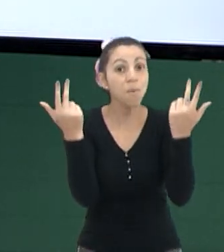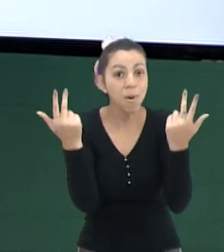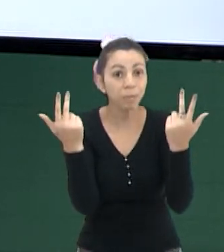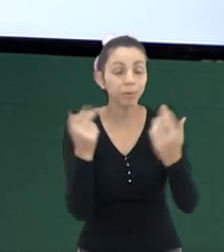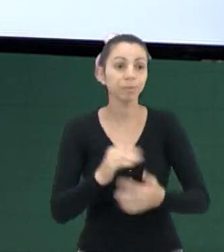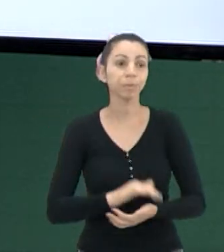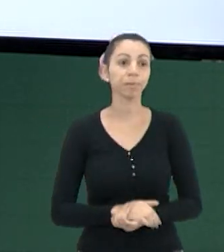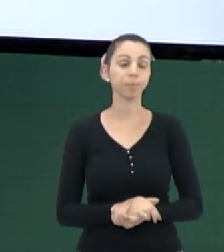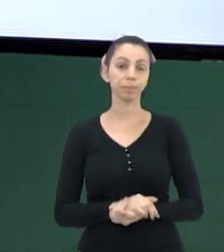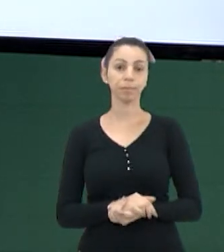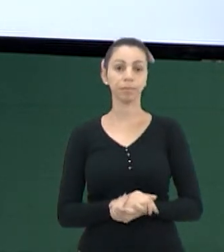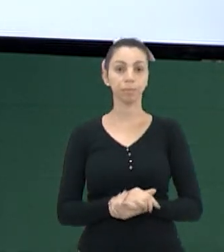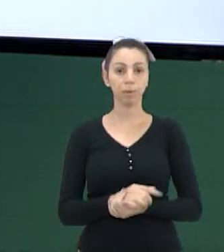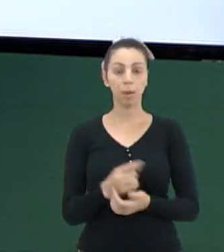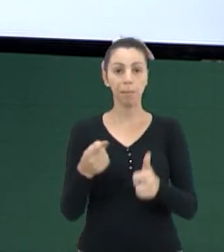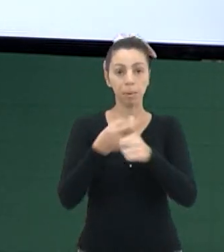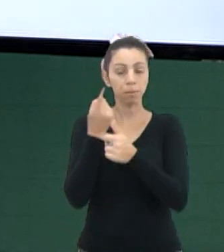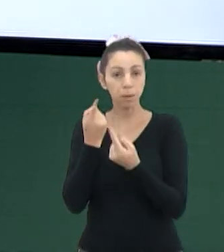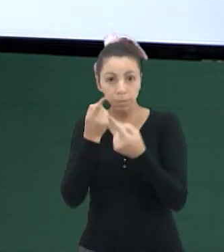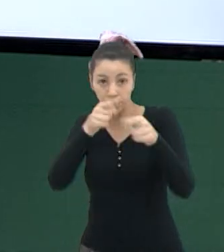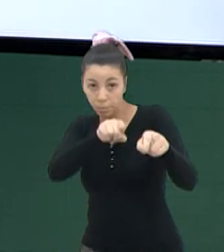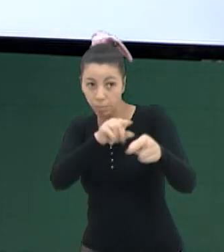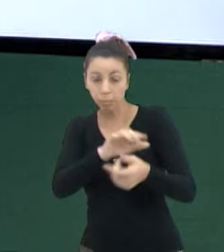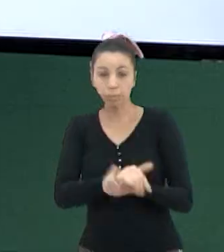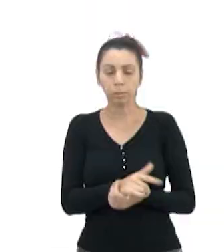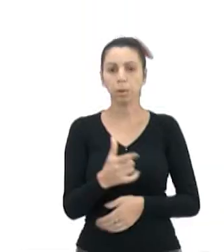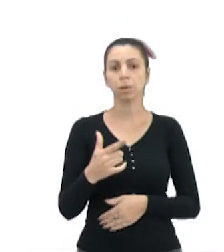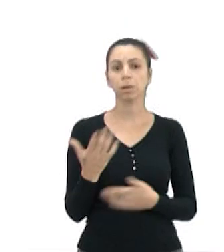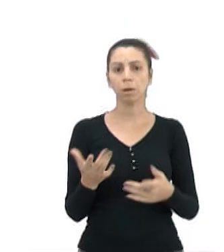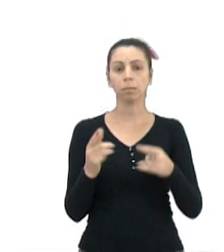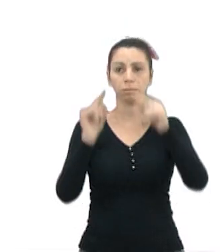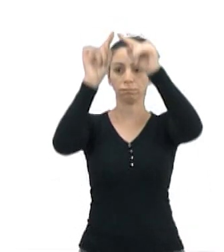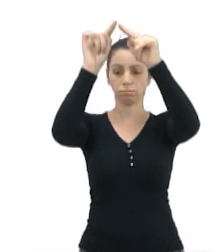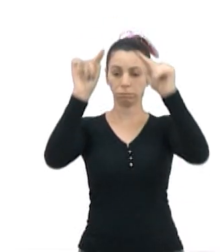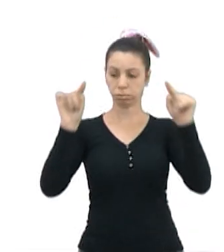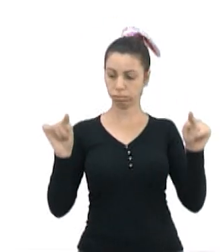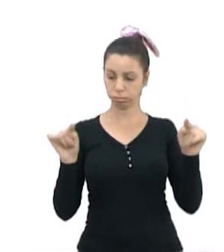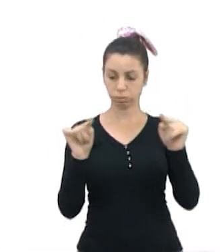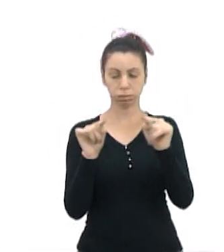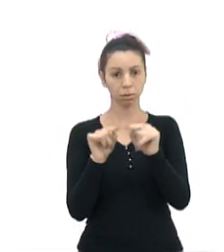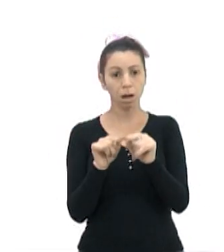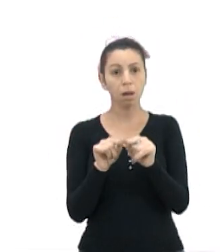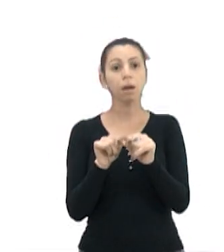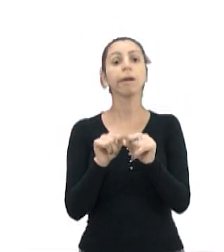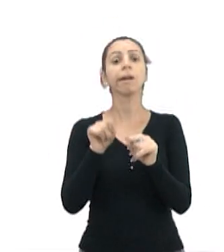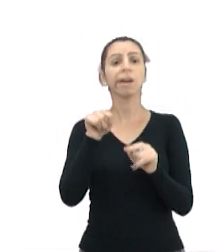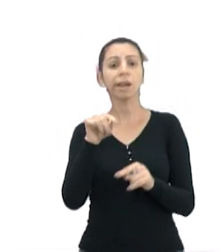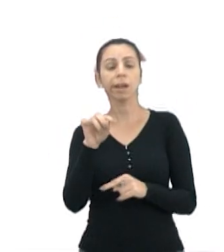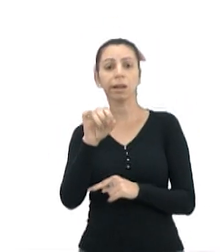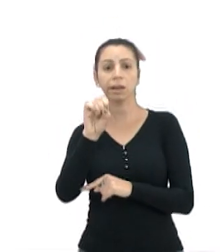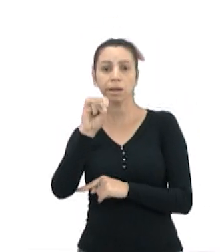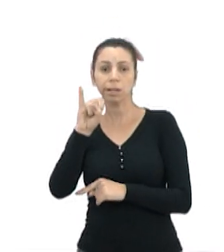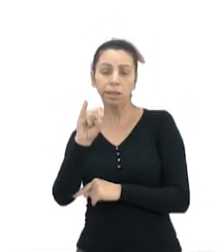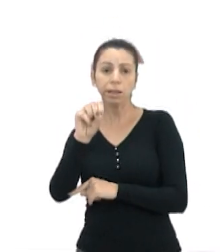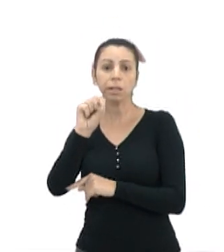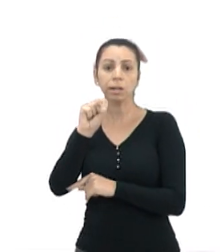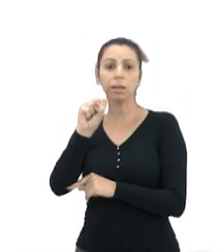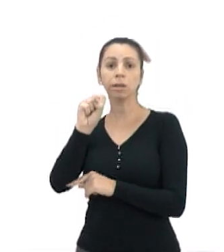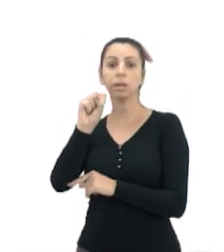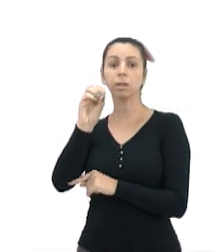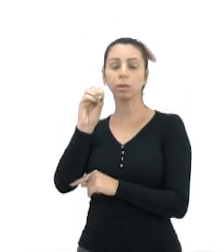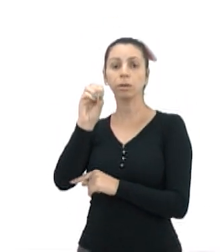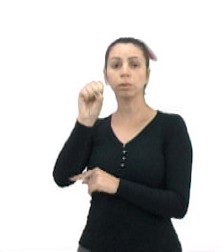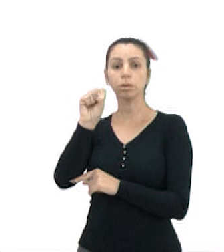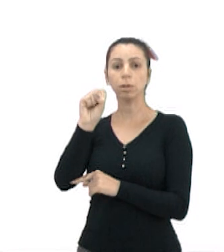lá o primeiro desafio. O triângulo abaixo, se for um triângulo isósceles, que está me dizendo aqui e